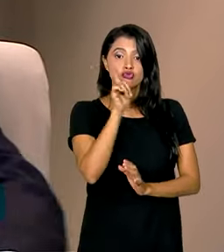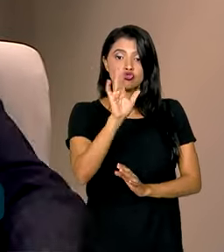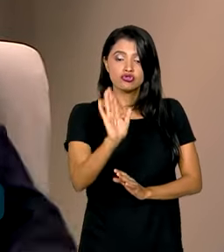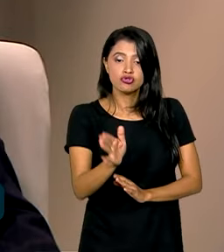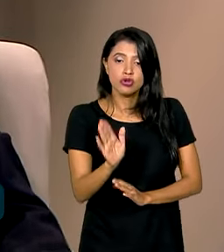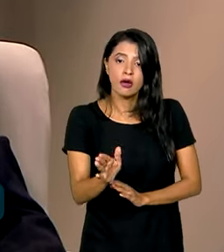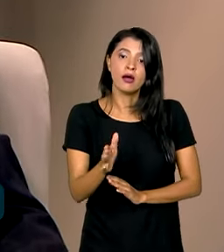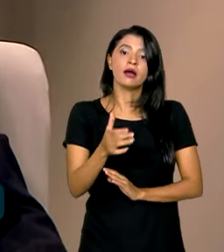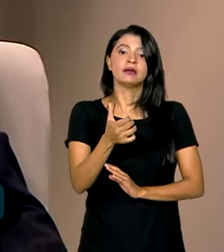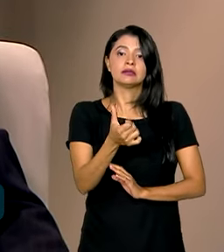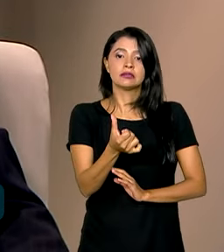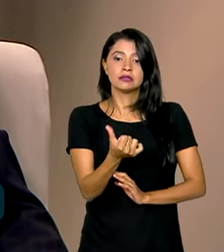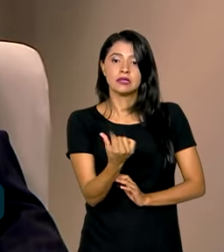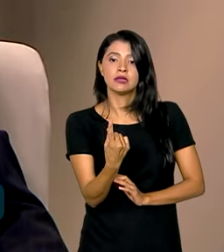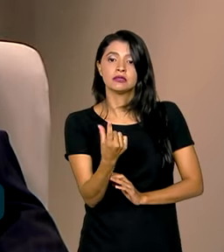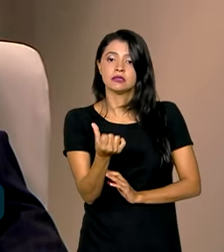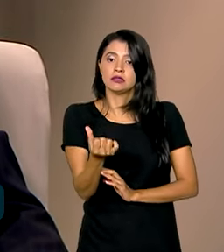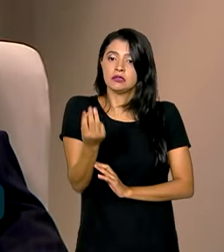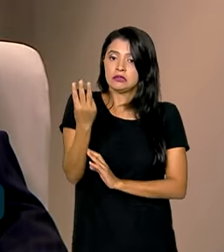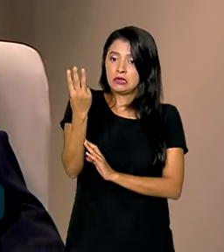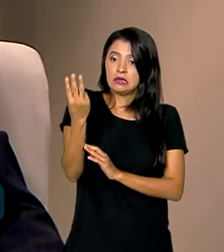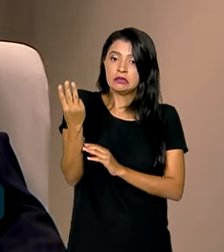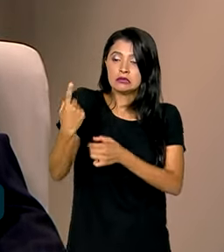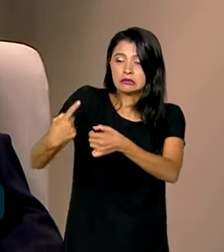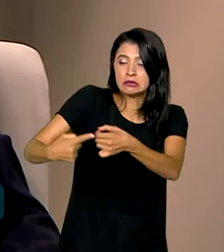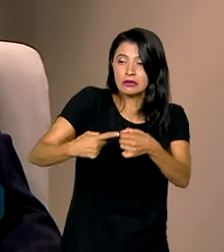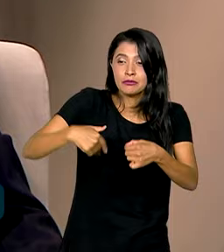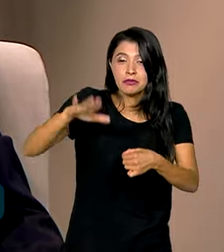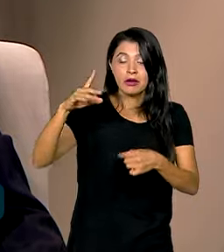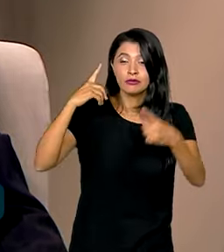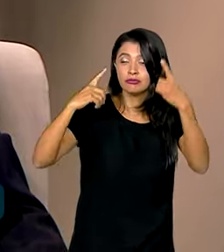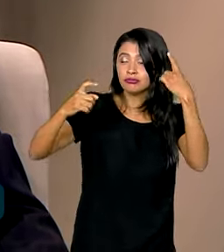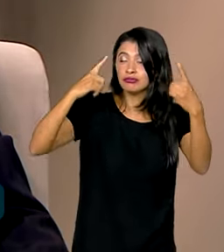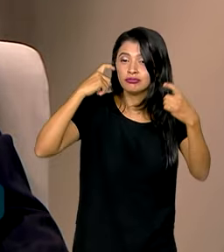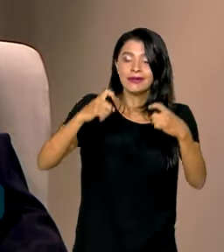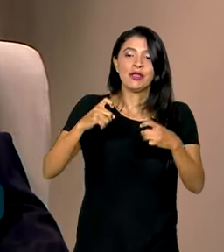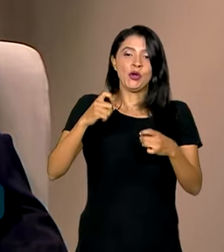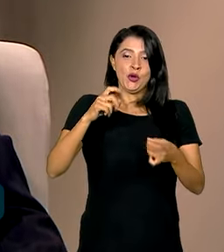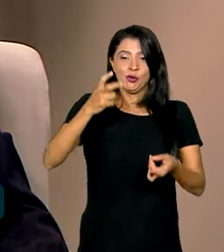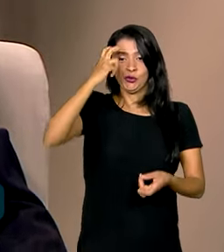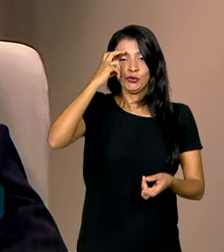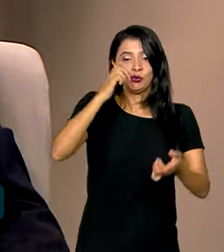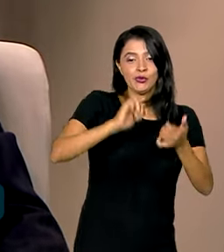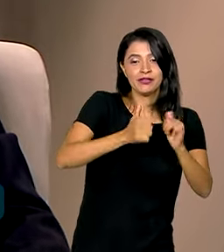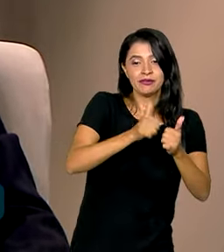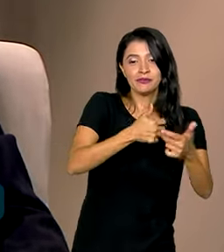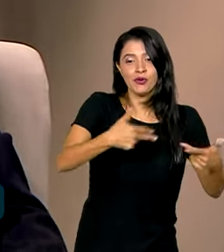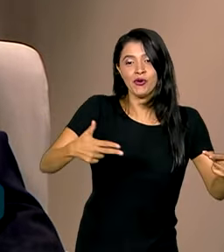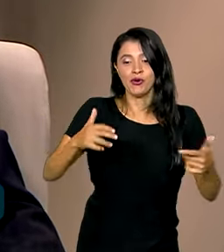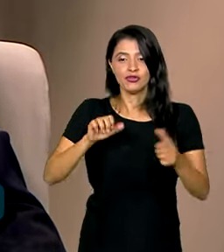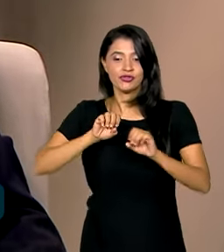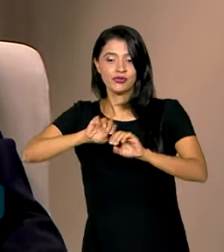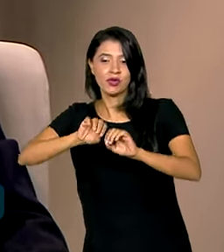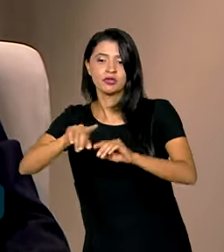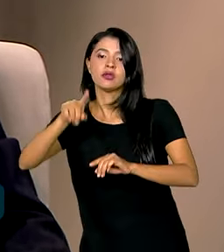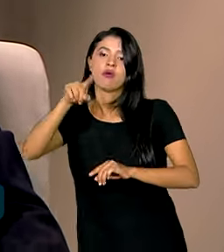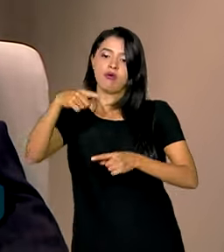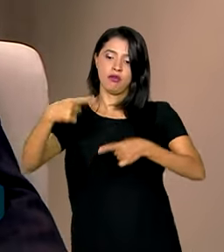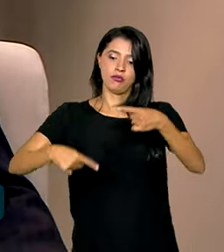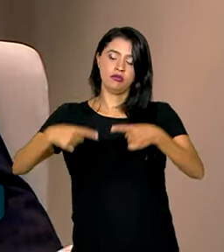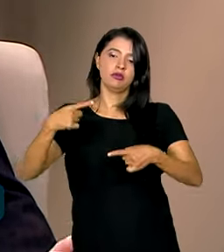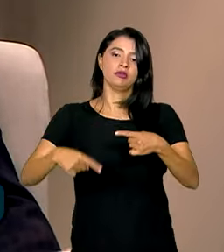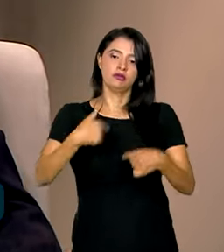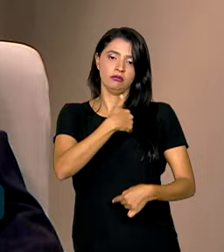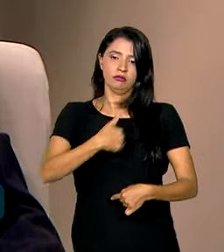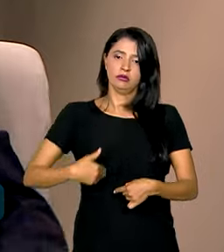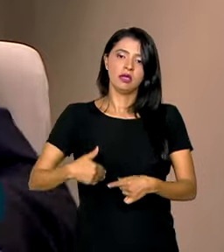nas 163 cidades mais violentas do país, porque cultura, esporte, educação, saúde, são políticas públicas sem as quais não